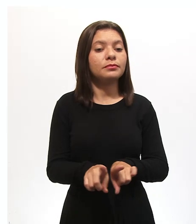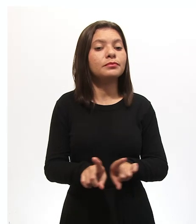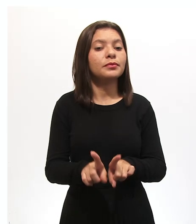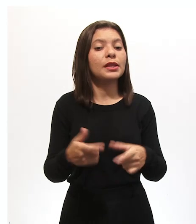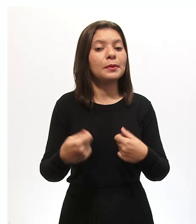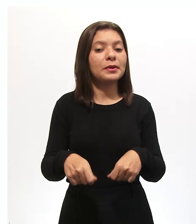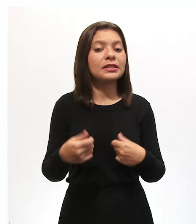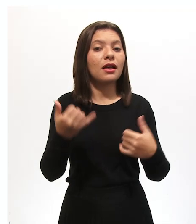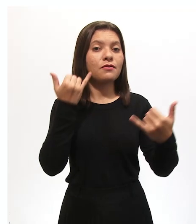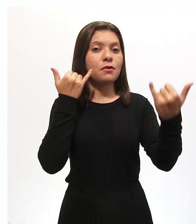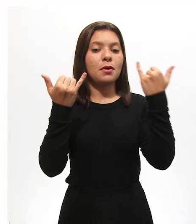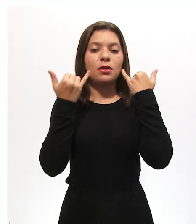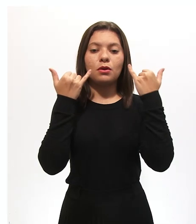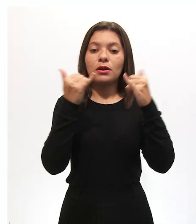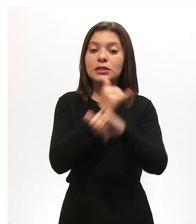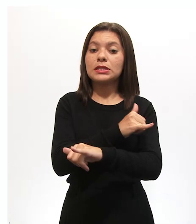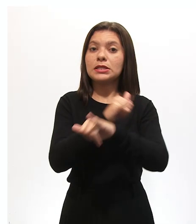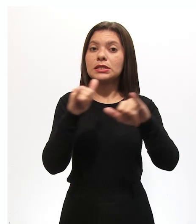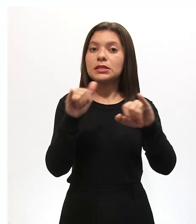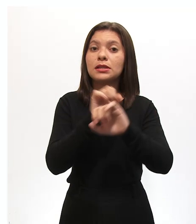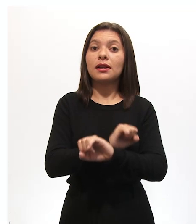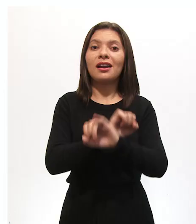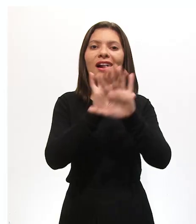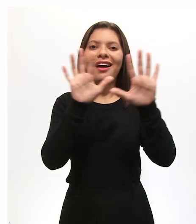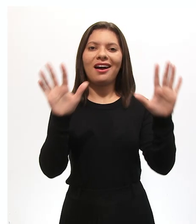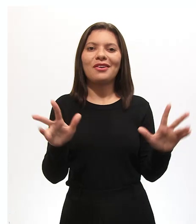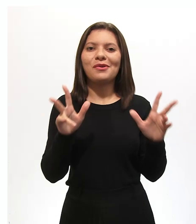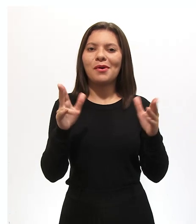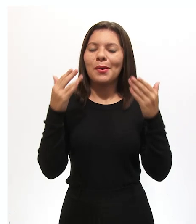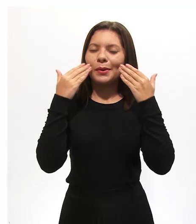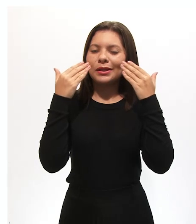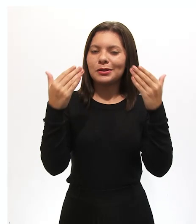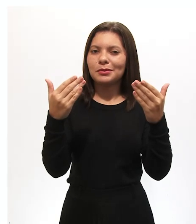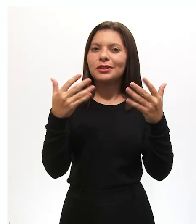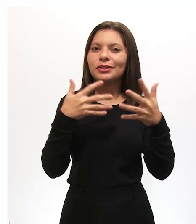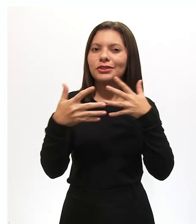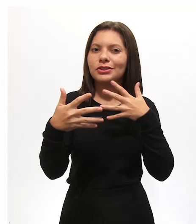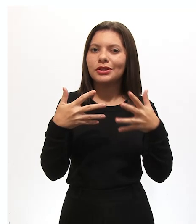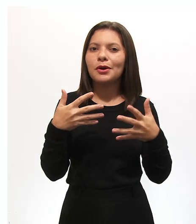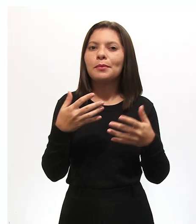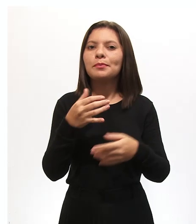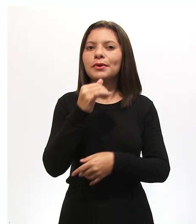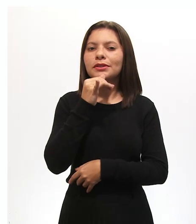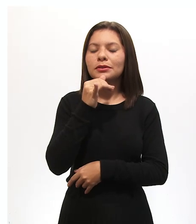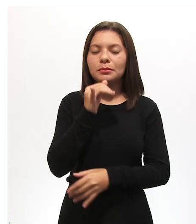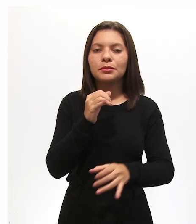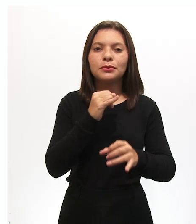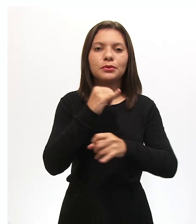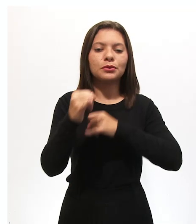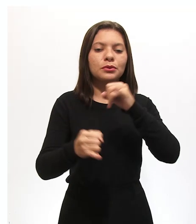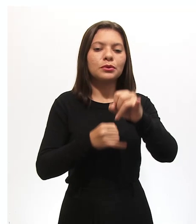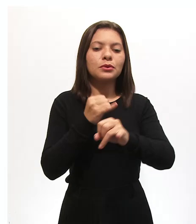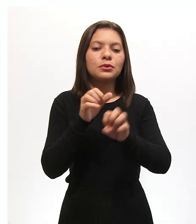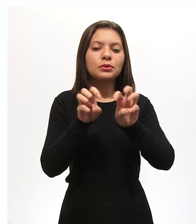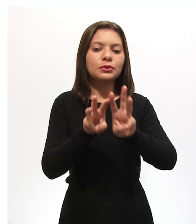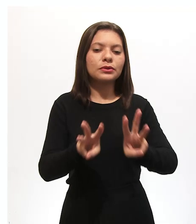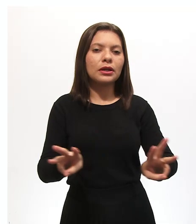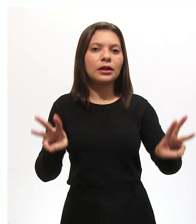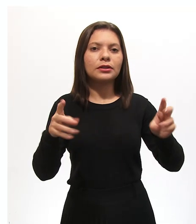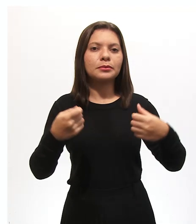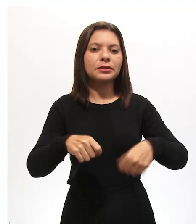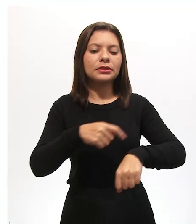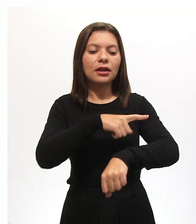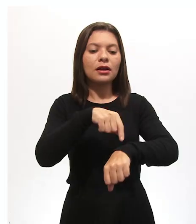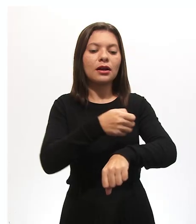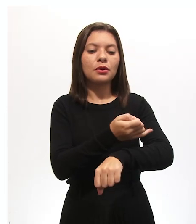Exige transparência nas informações ao estudante. Um exemplo aqui, o site do curso. A instituição deve indicar claramente a